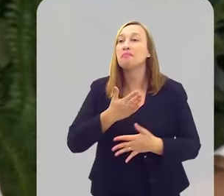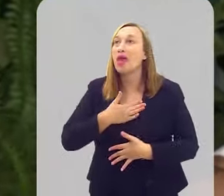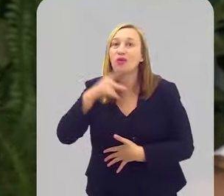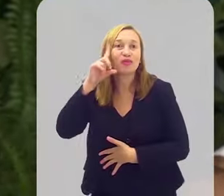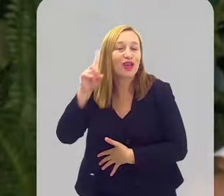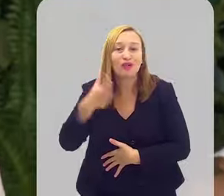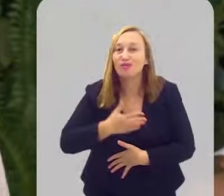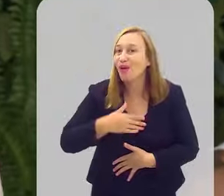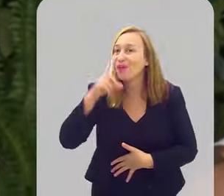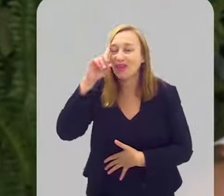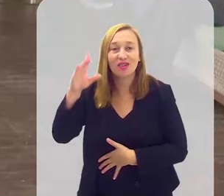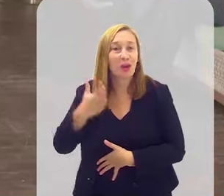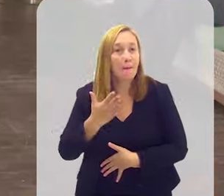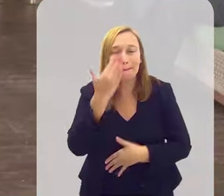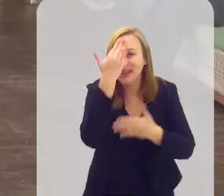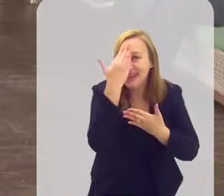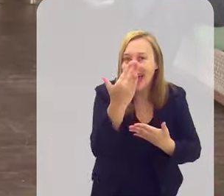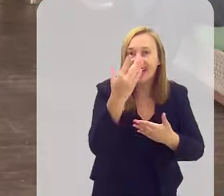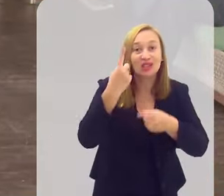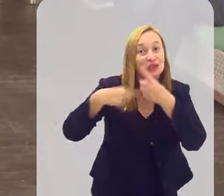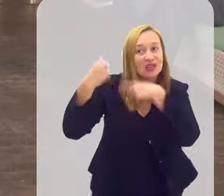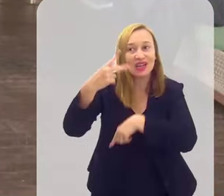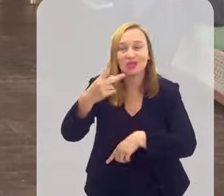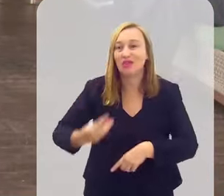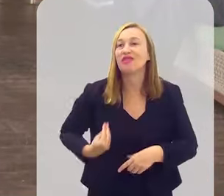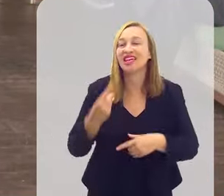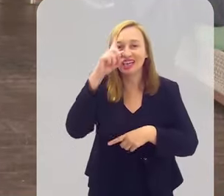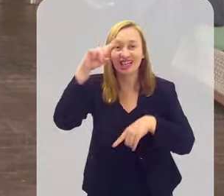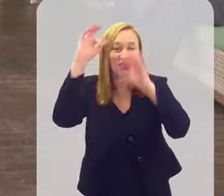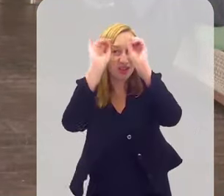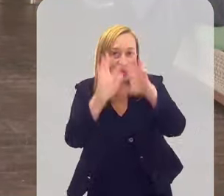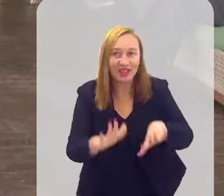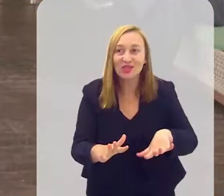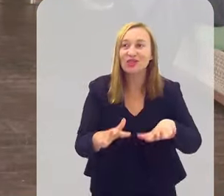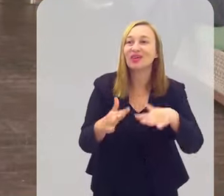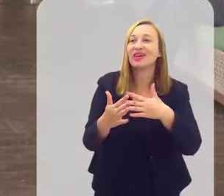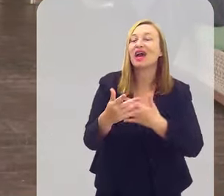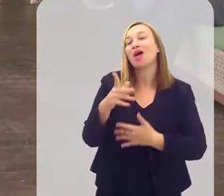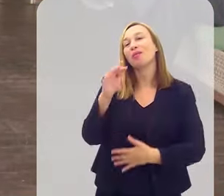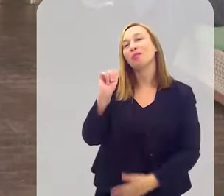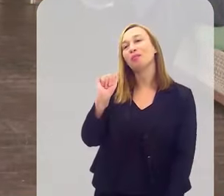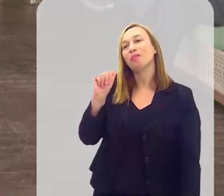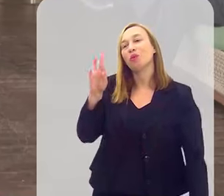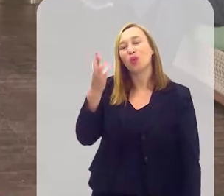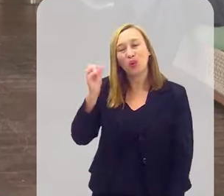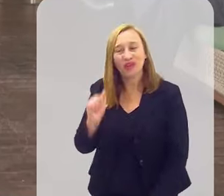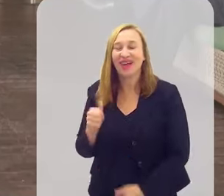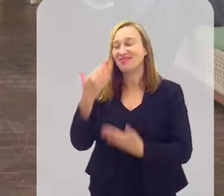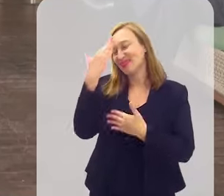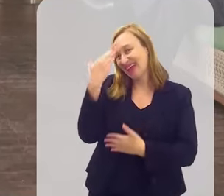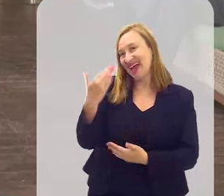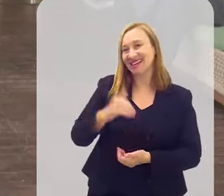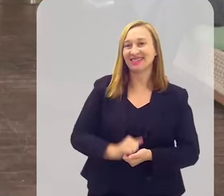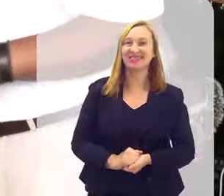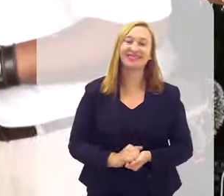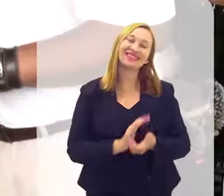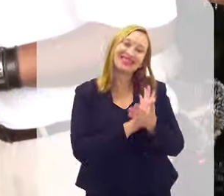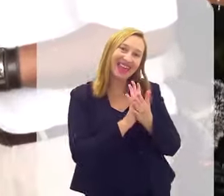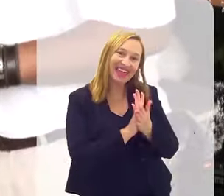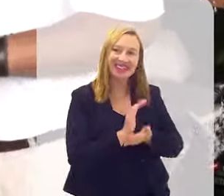Alelu meu Deus meu Deus Obrigado filho sucesso total Deus abenço Deus te abençoe grandemente